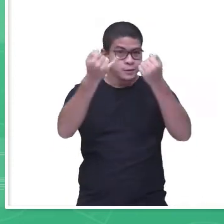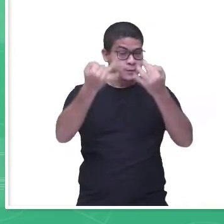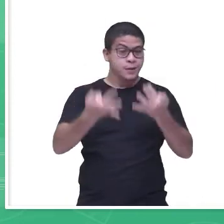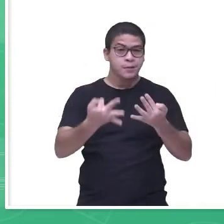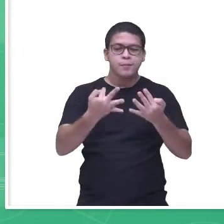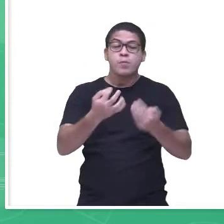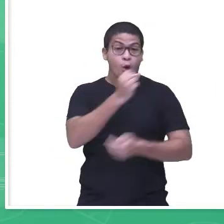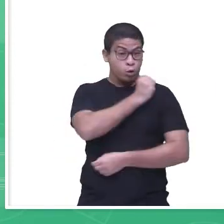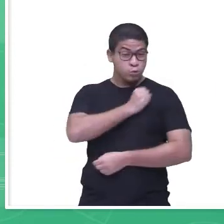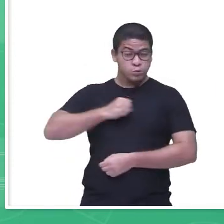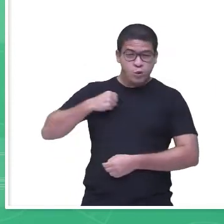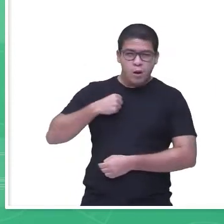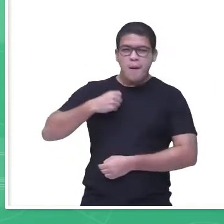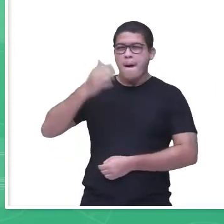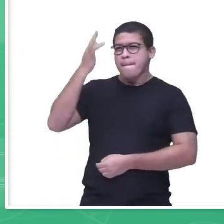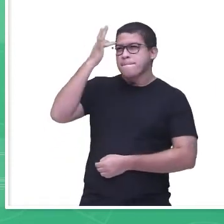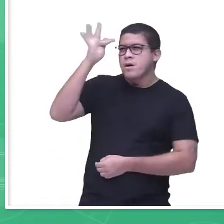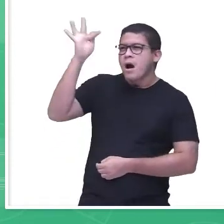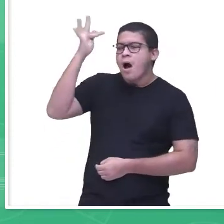Sócrates começa uma filosofia mais